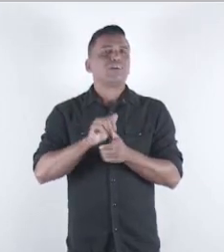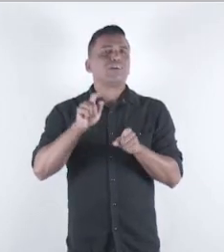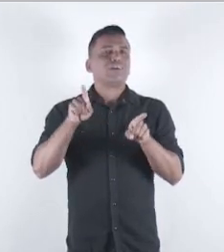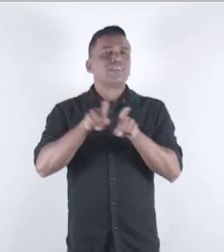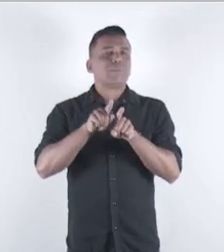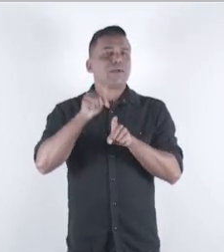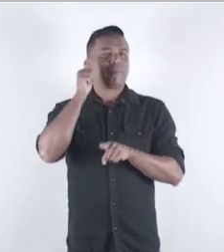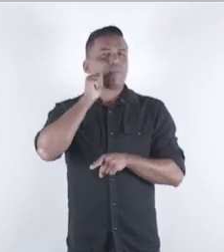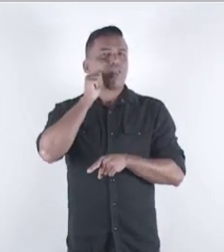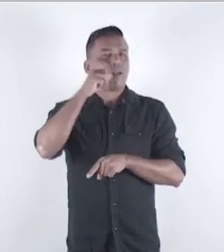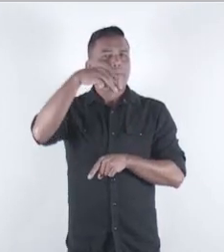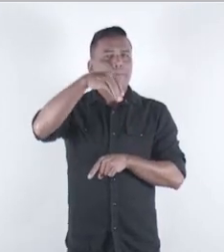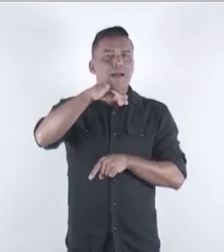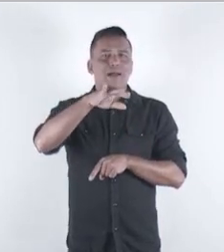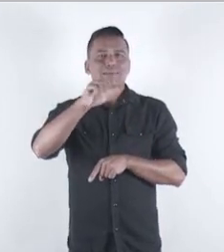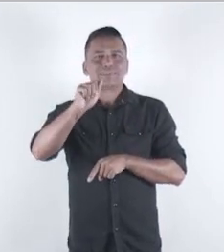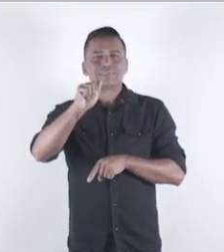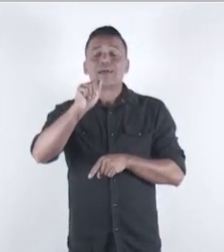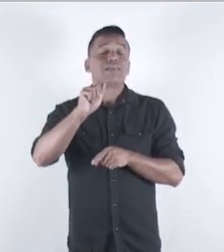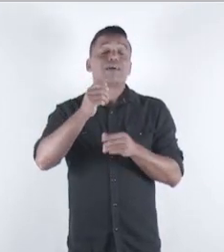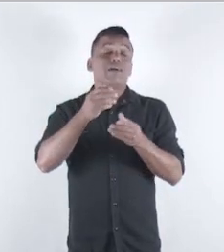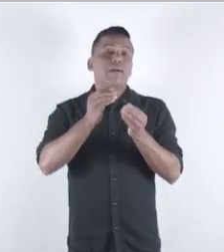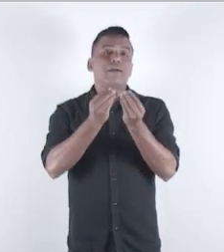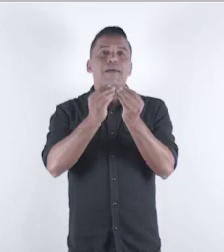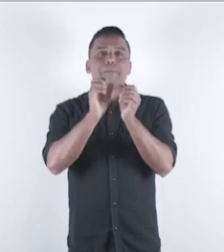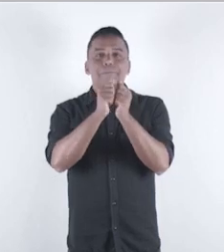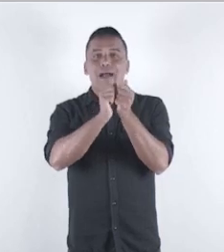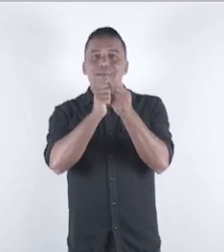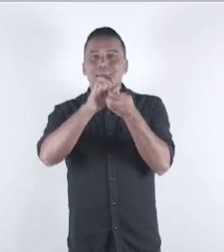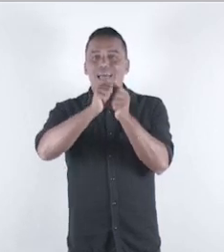que eu fiz com essas criaturas de massinha e tal.